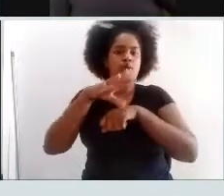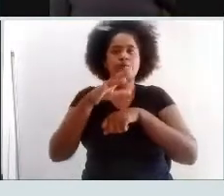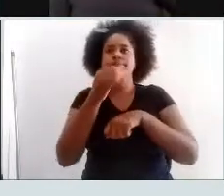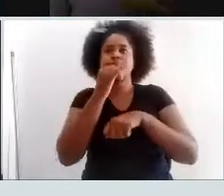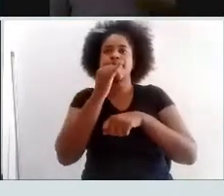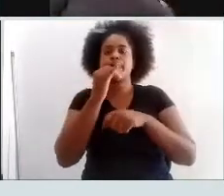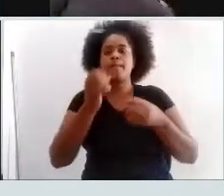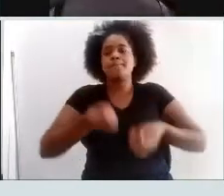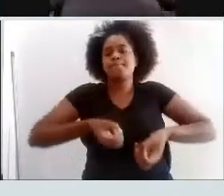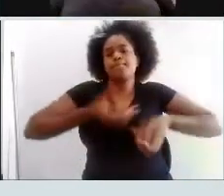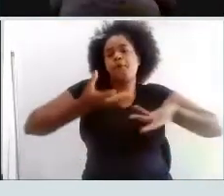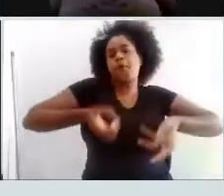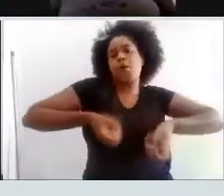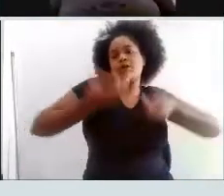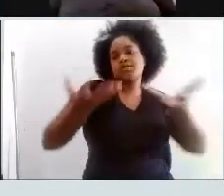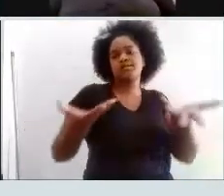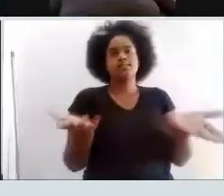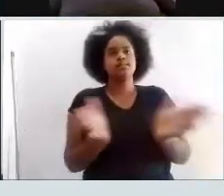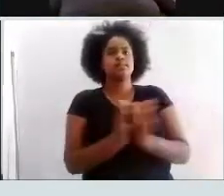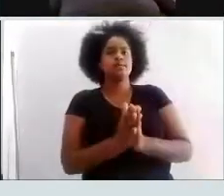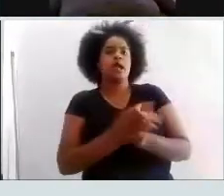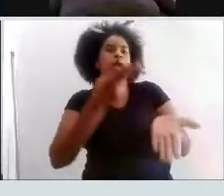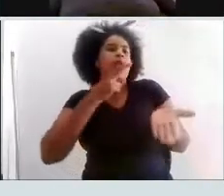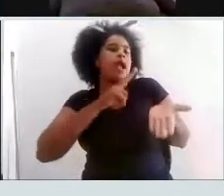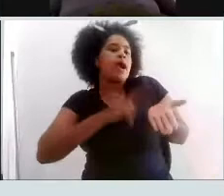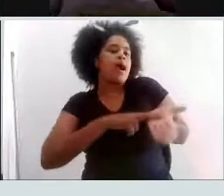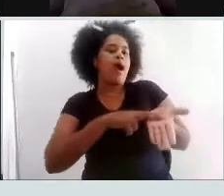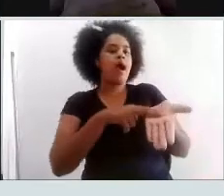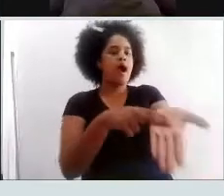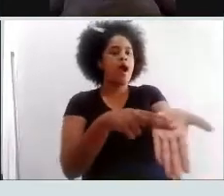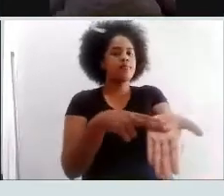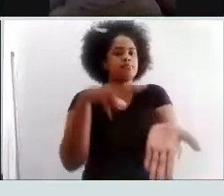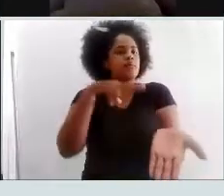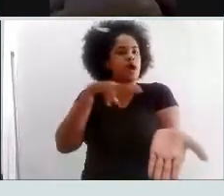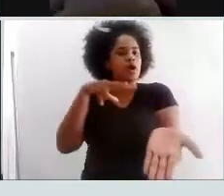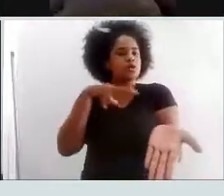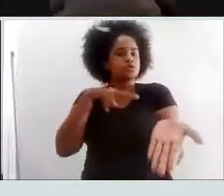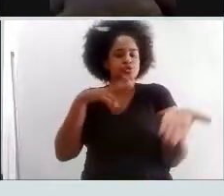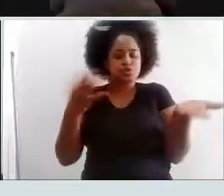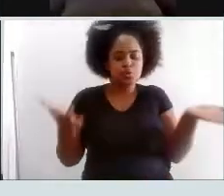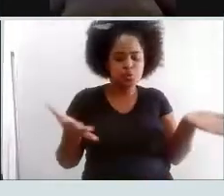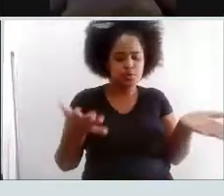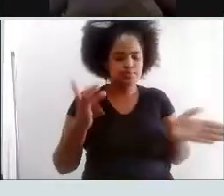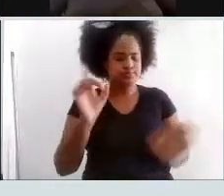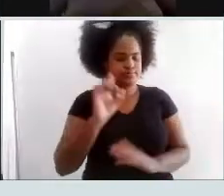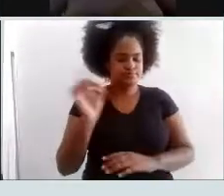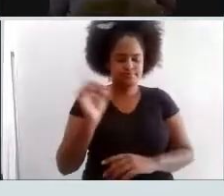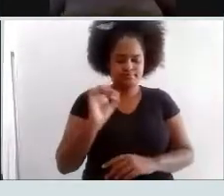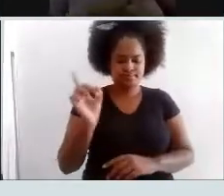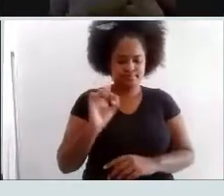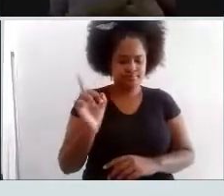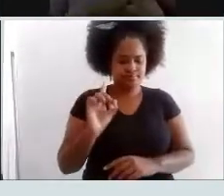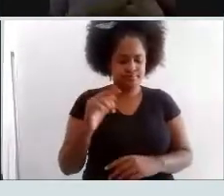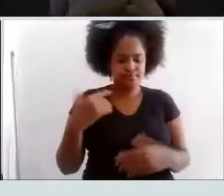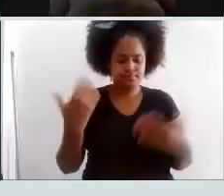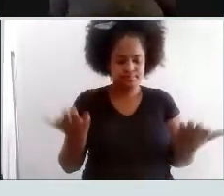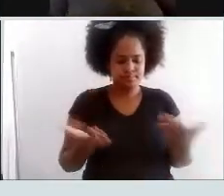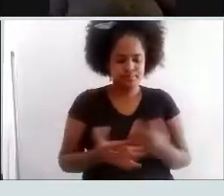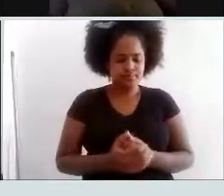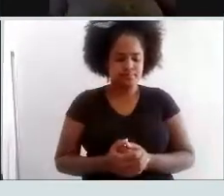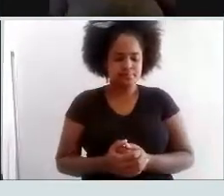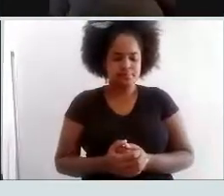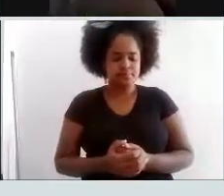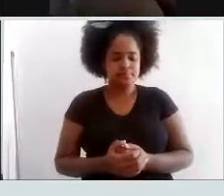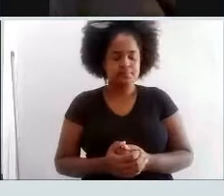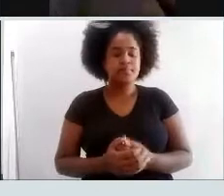uma carta pessoal, ou um relato, um texto opinativo, um texto de